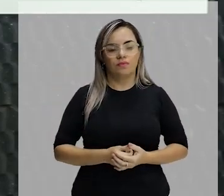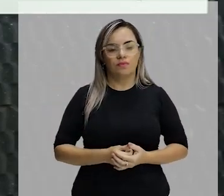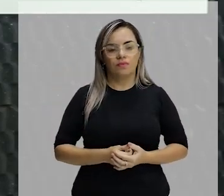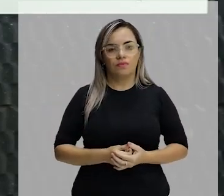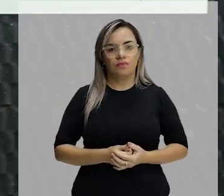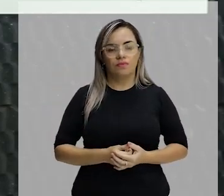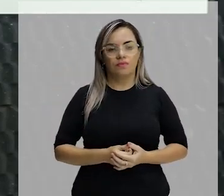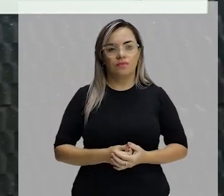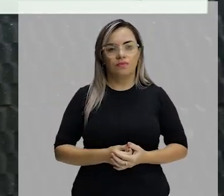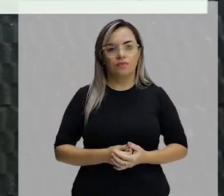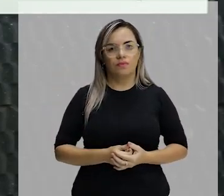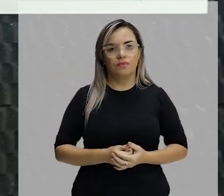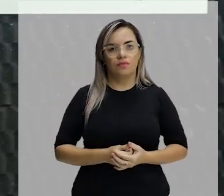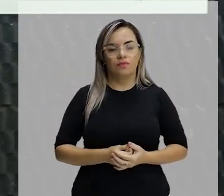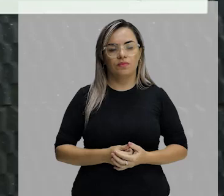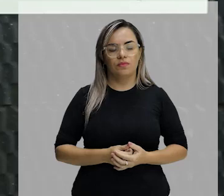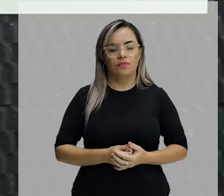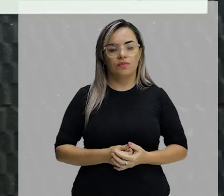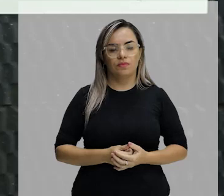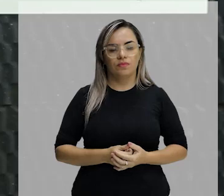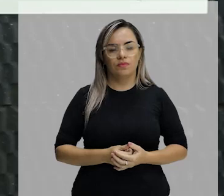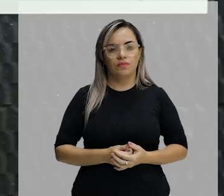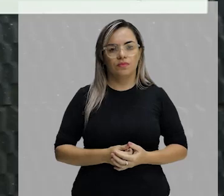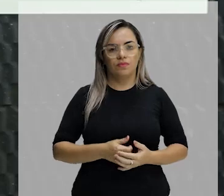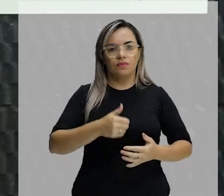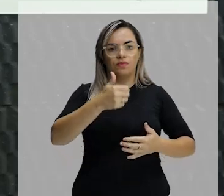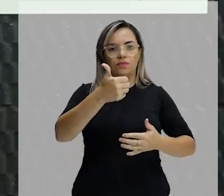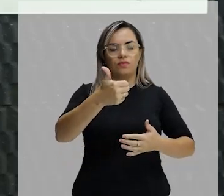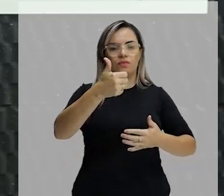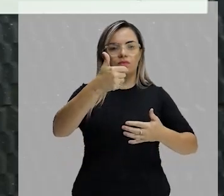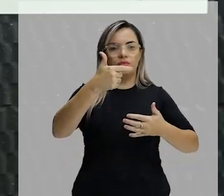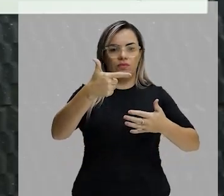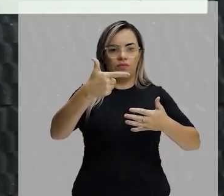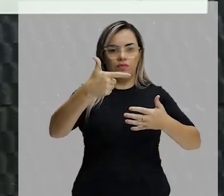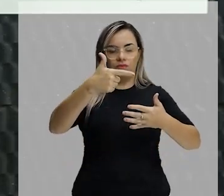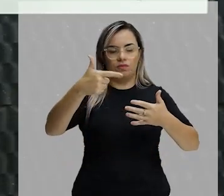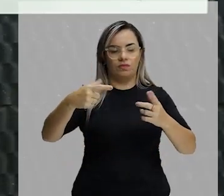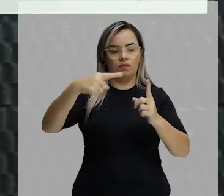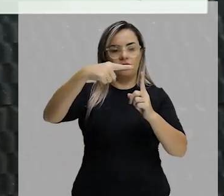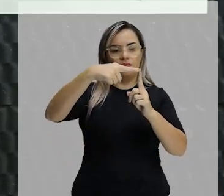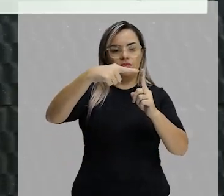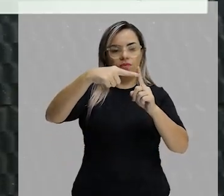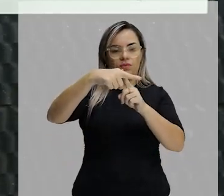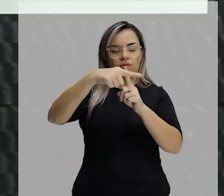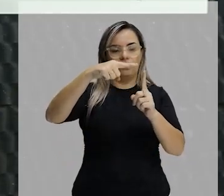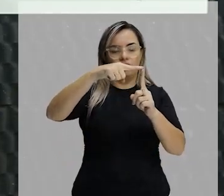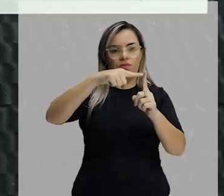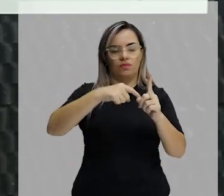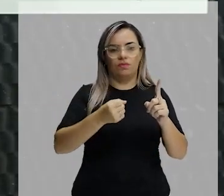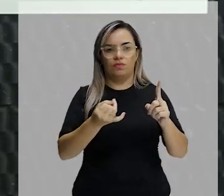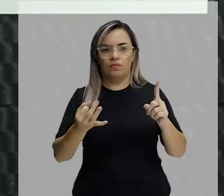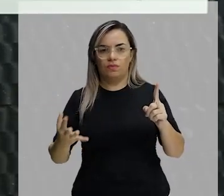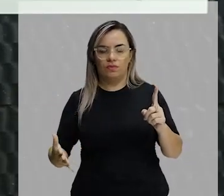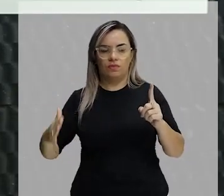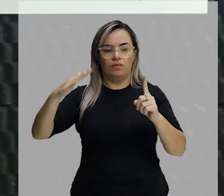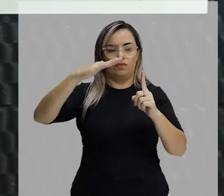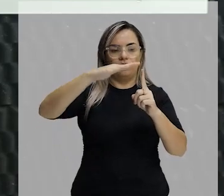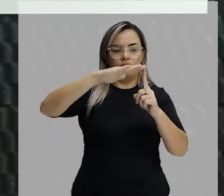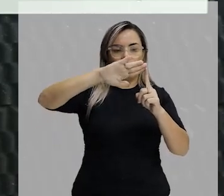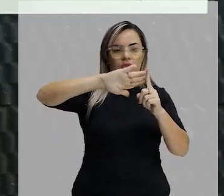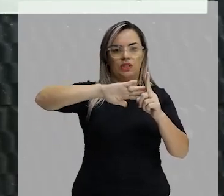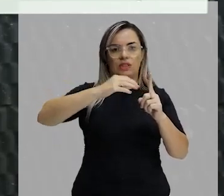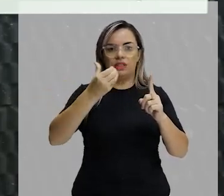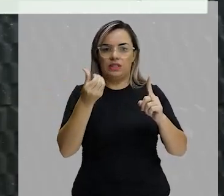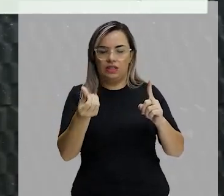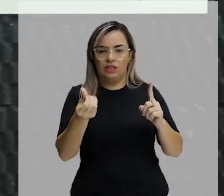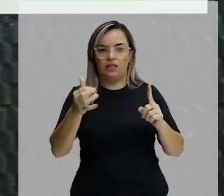6, 7, 8, 9, 10, tem 12, né? 12 arestas, ok? E tem quantas faces? São 6 faces.